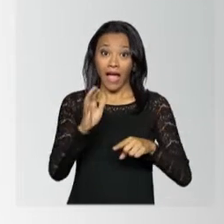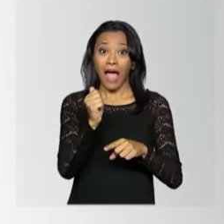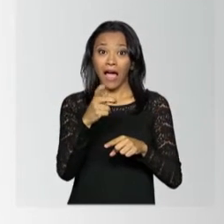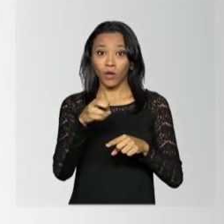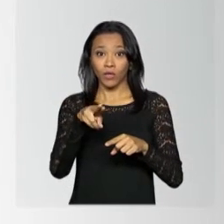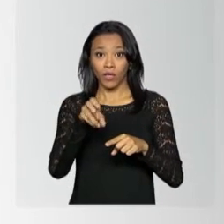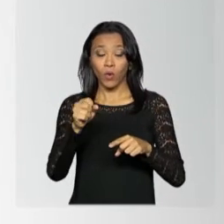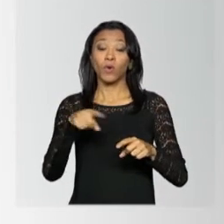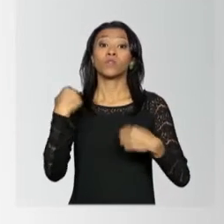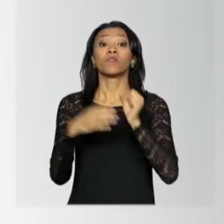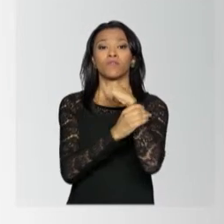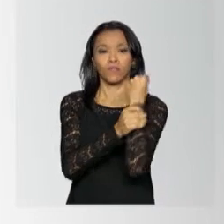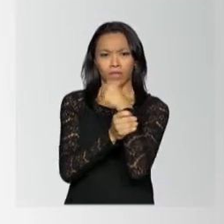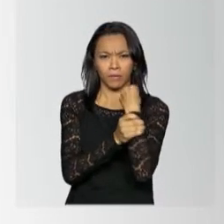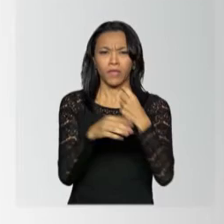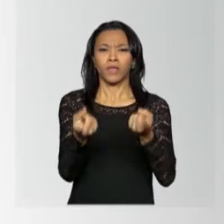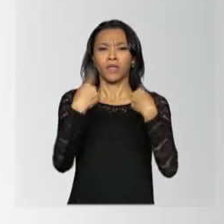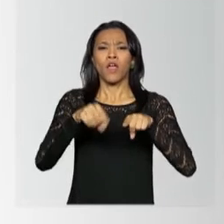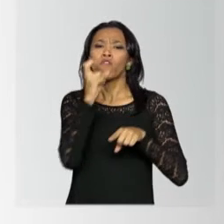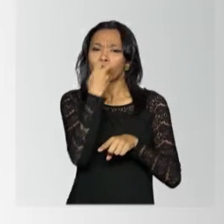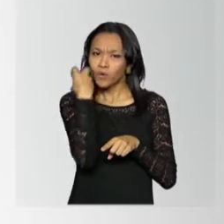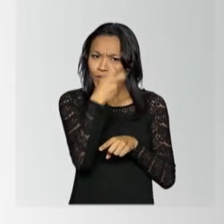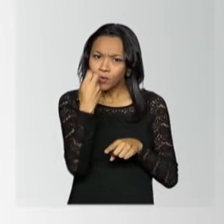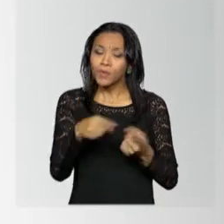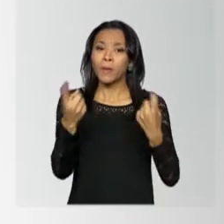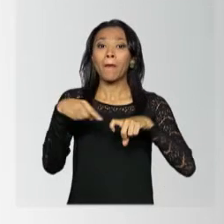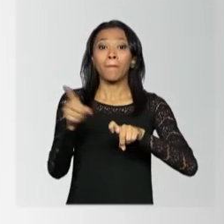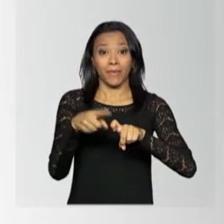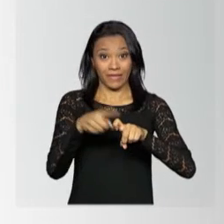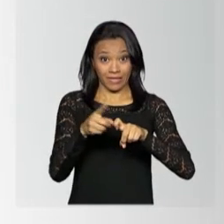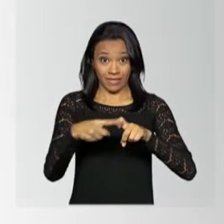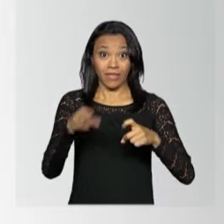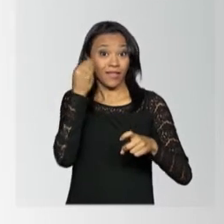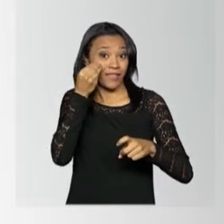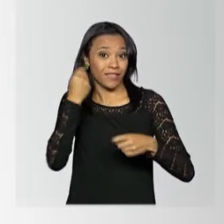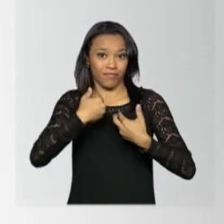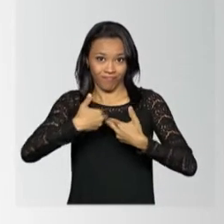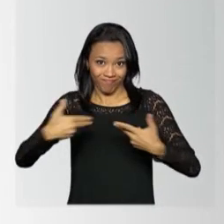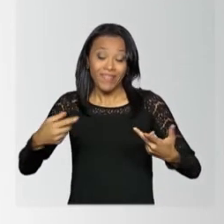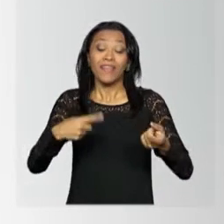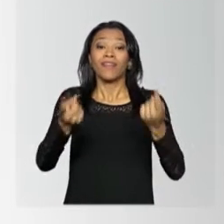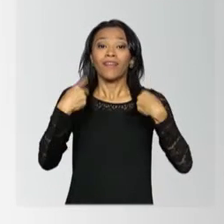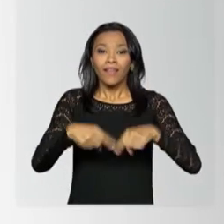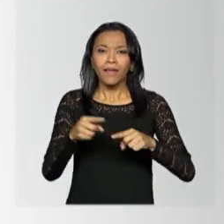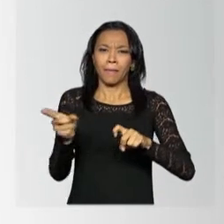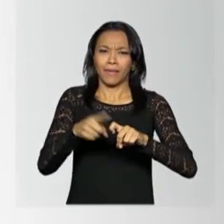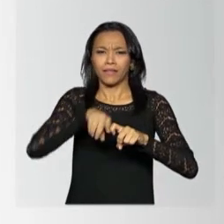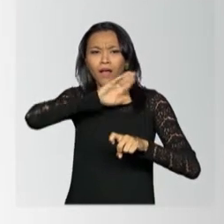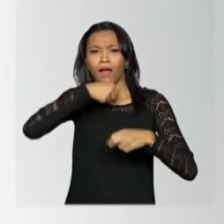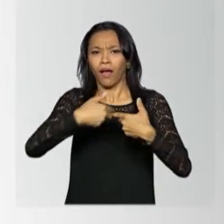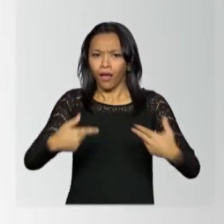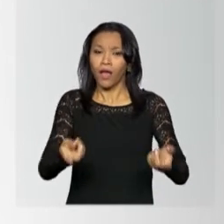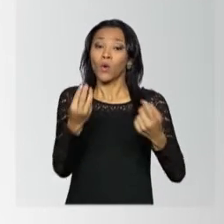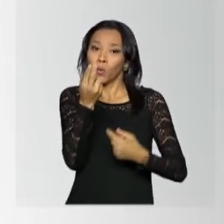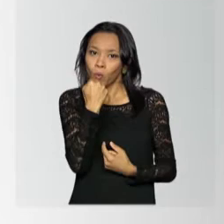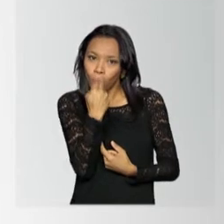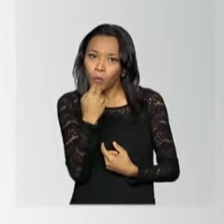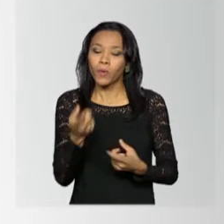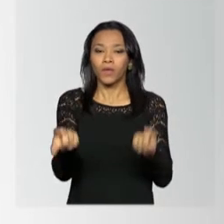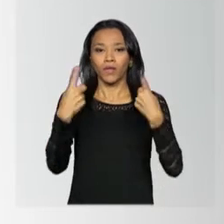Agronegócio e Fisioterapia, Fonoaudiologia, Medicina e Cosmética, Medicina Veterinária e